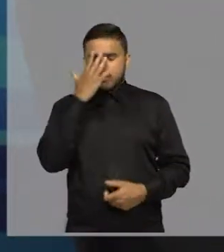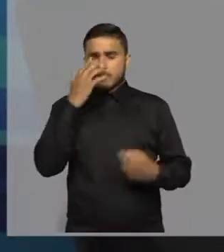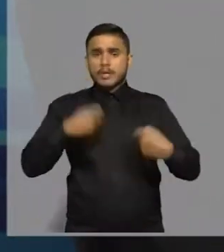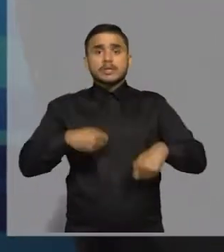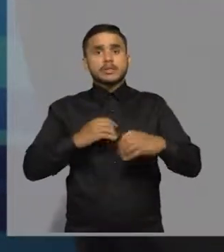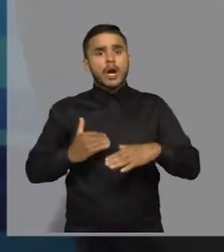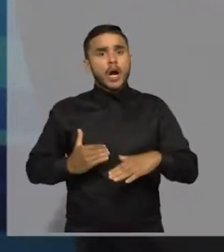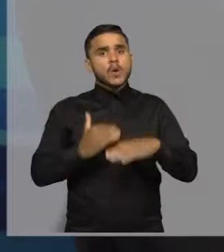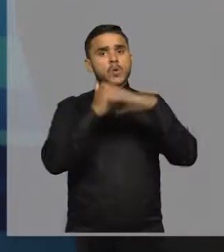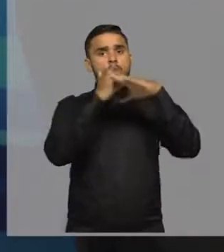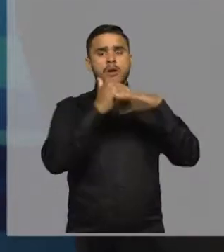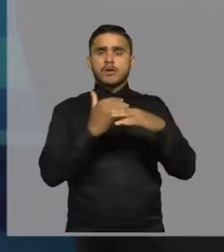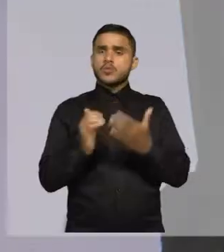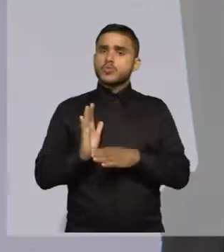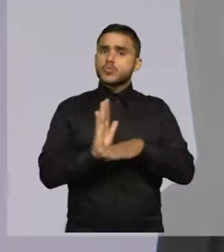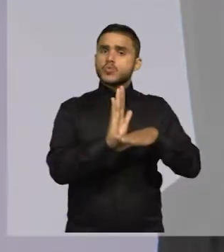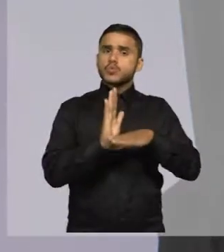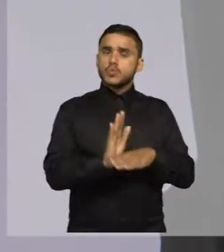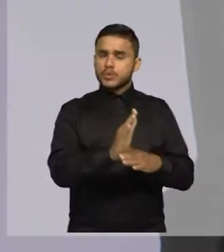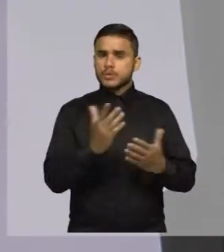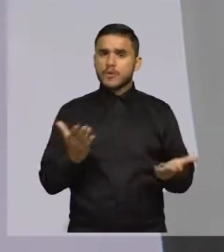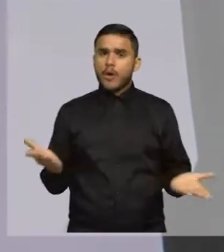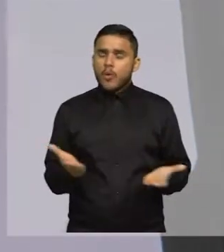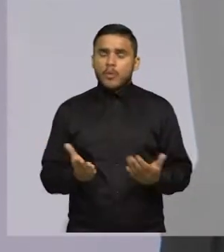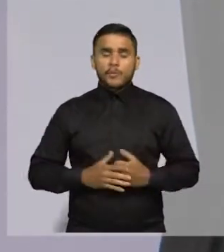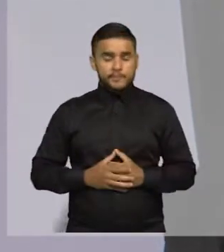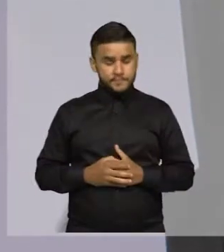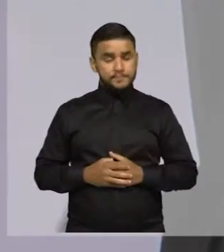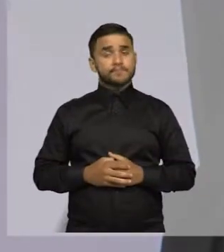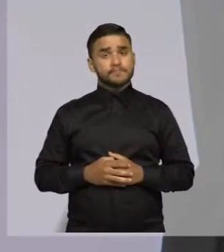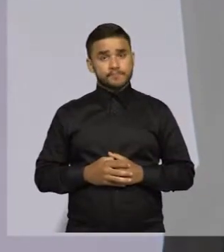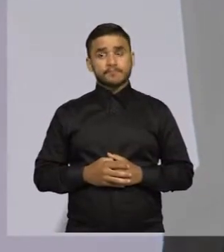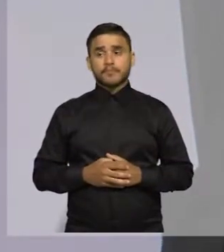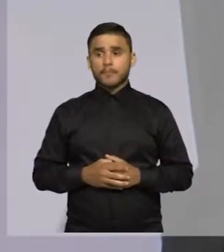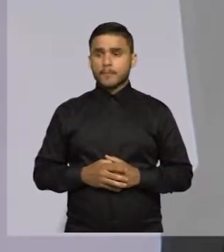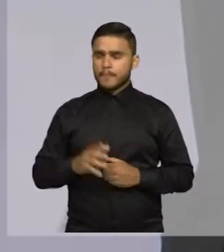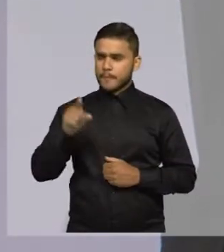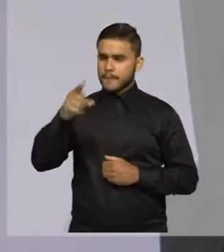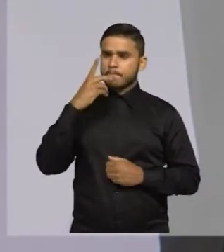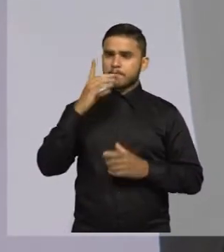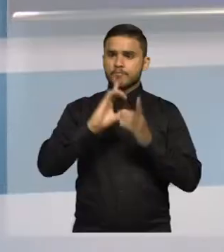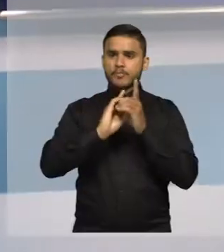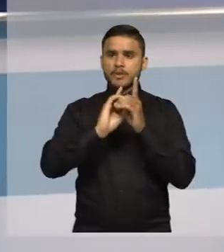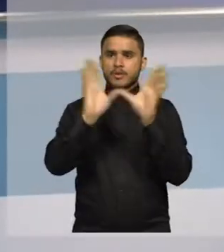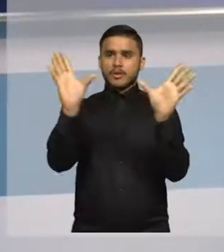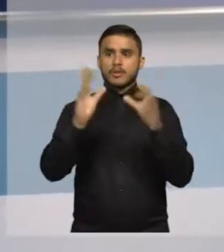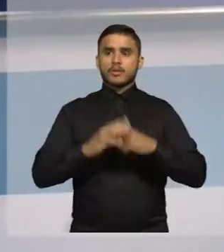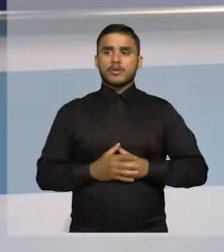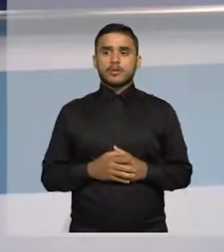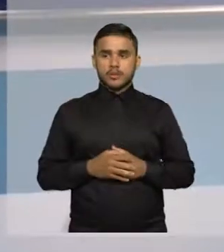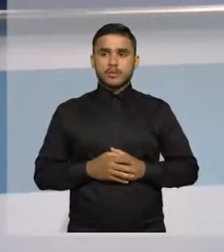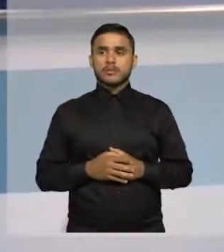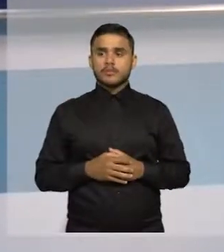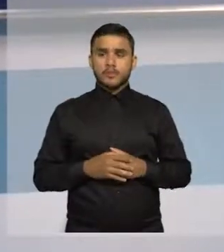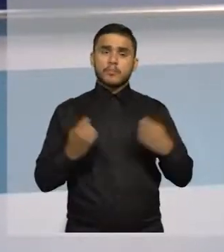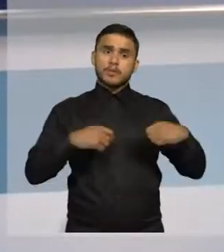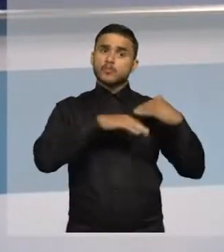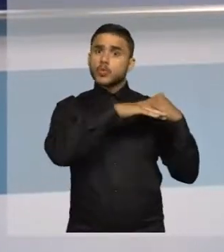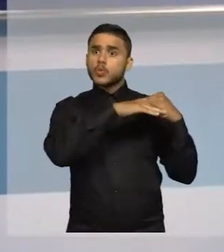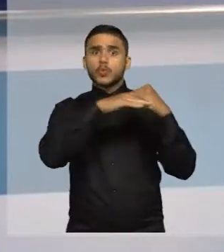e precisa ter. E que não tem atualmente como pedir nem a quem pedir. Você refere-se à democracia que nós chamamos